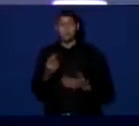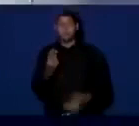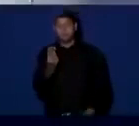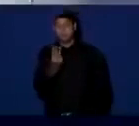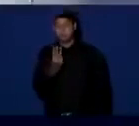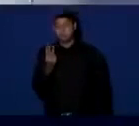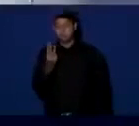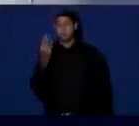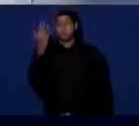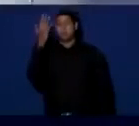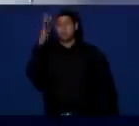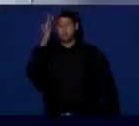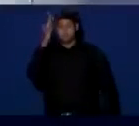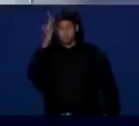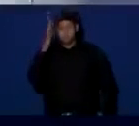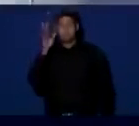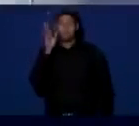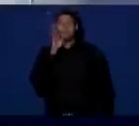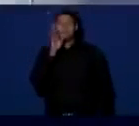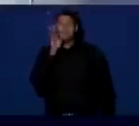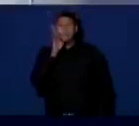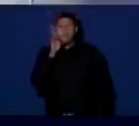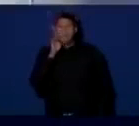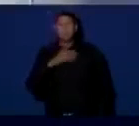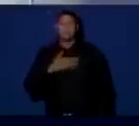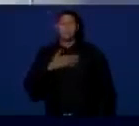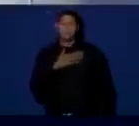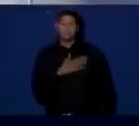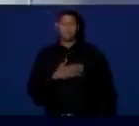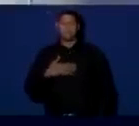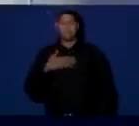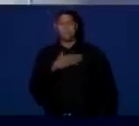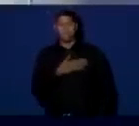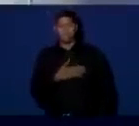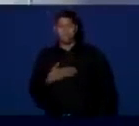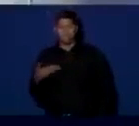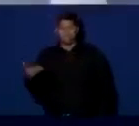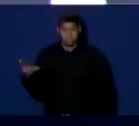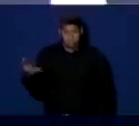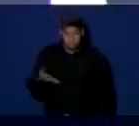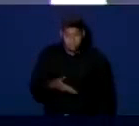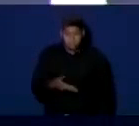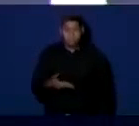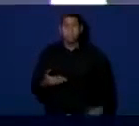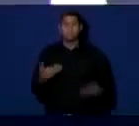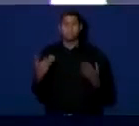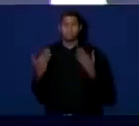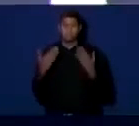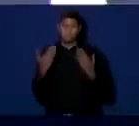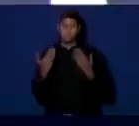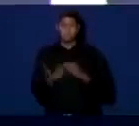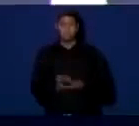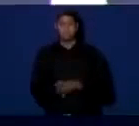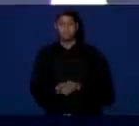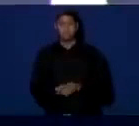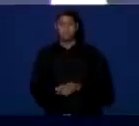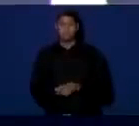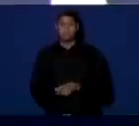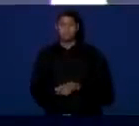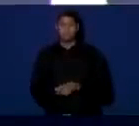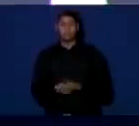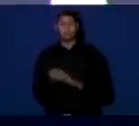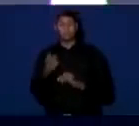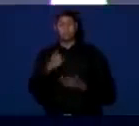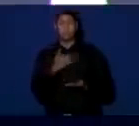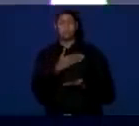três aqui, parabéns pela história e um prazer enorme estarmos aqui debatendo.